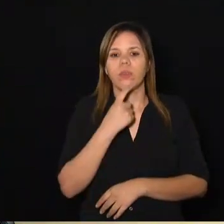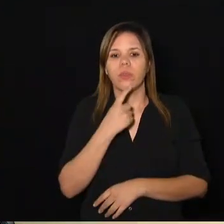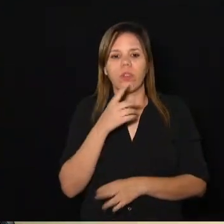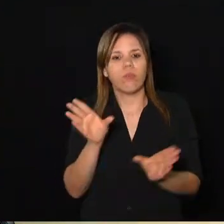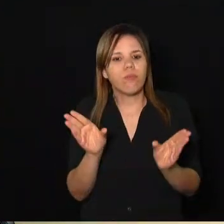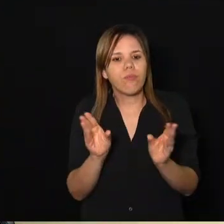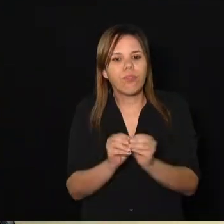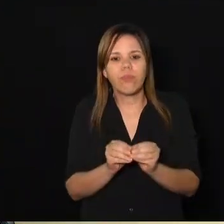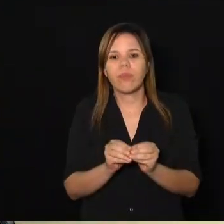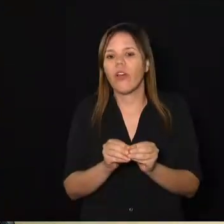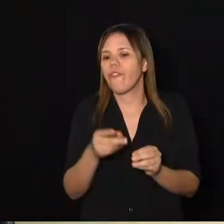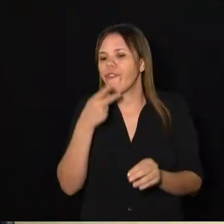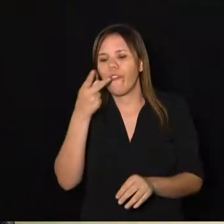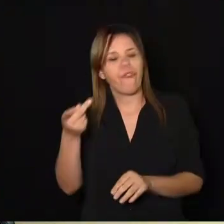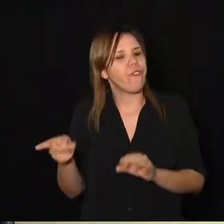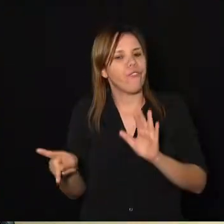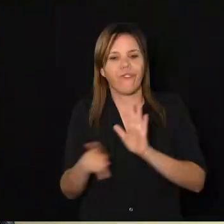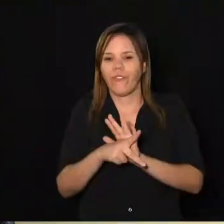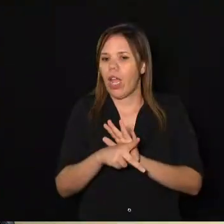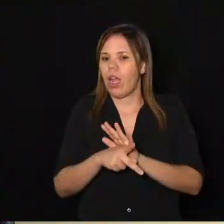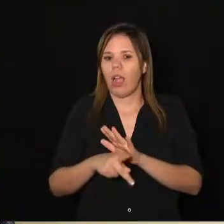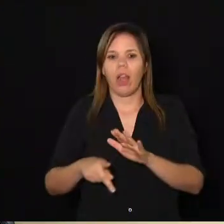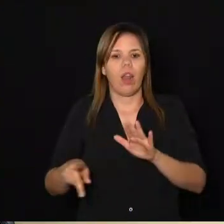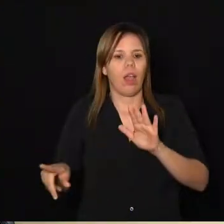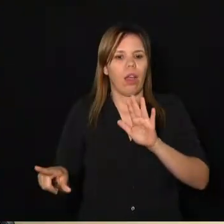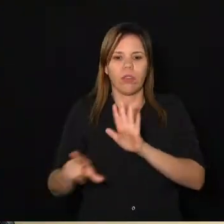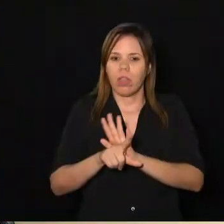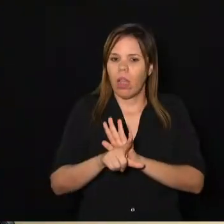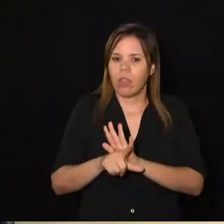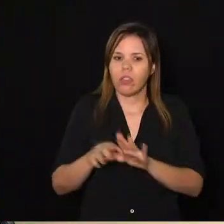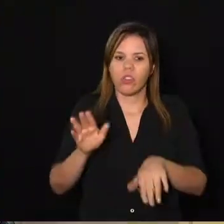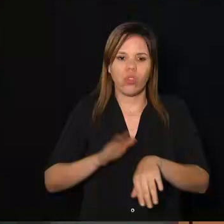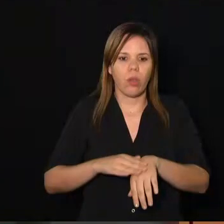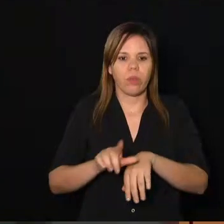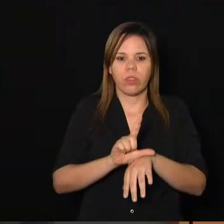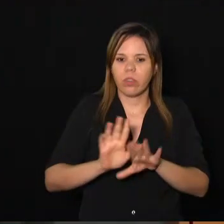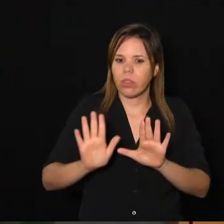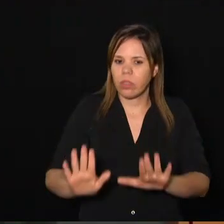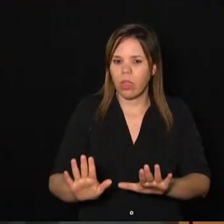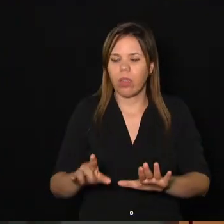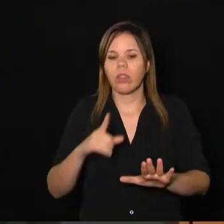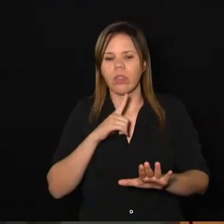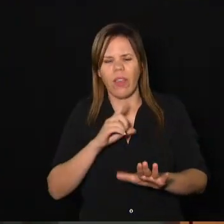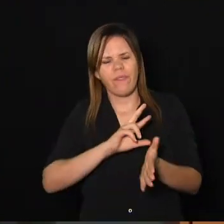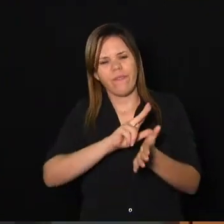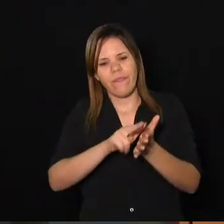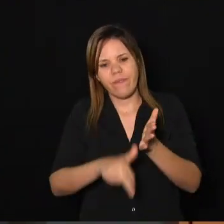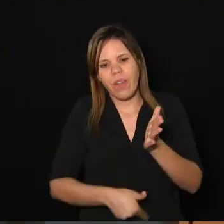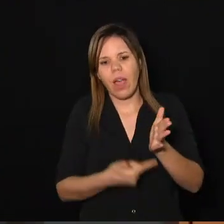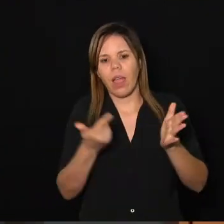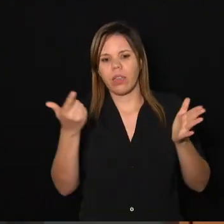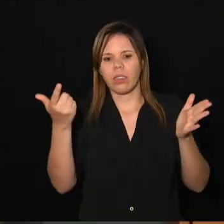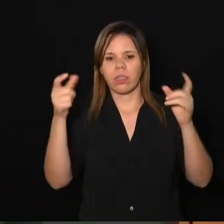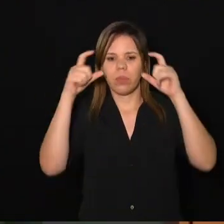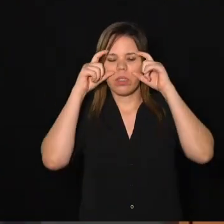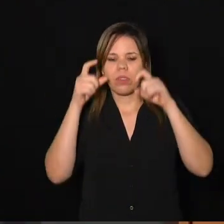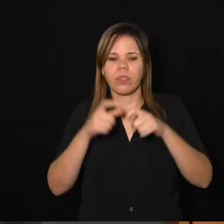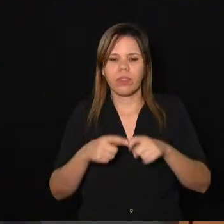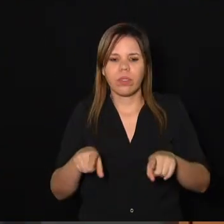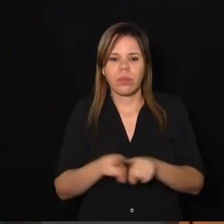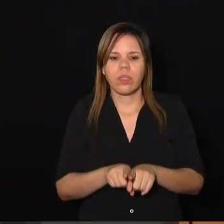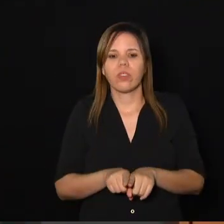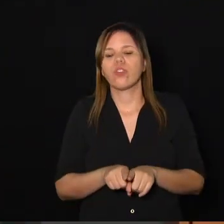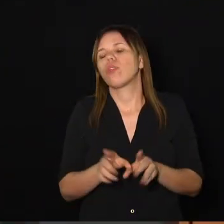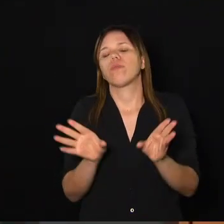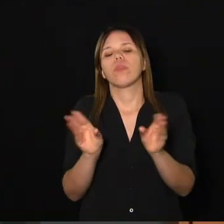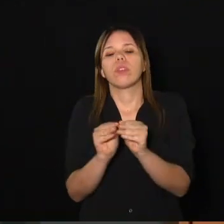não vou falar da parte legal ou não que aqui temos os advogados tanto da parte da optometria quanto dos oftalmologistas eu vou só passar uma pincelada